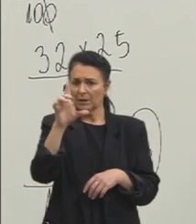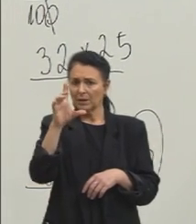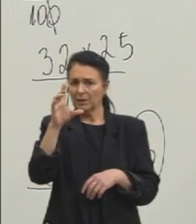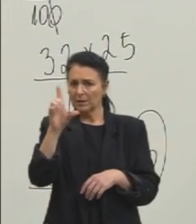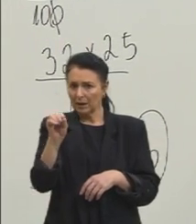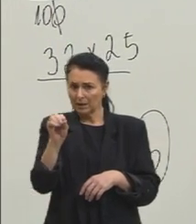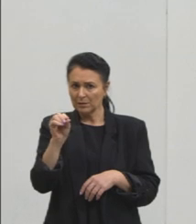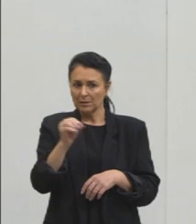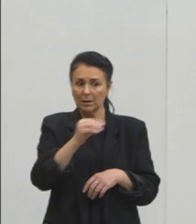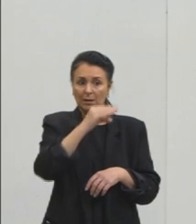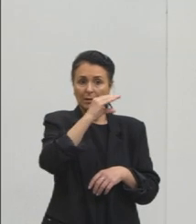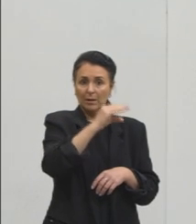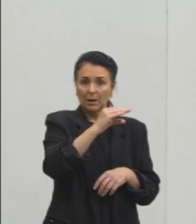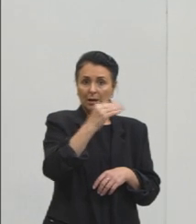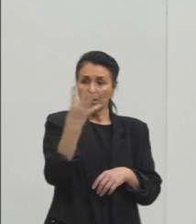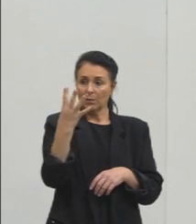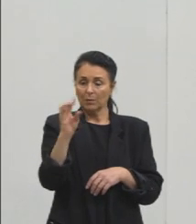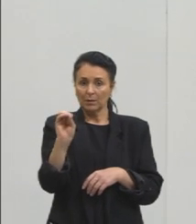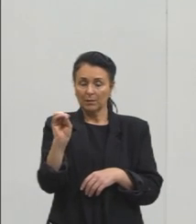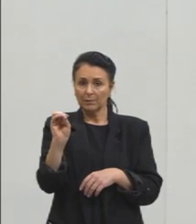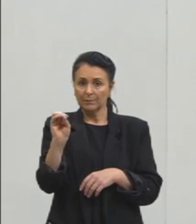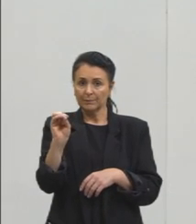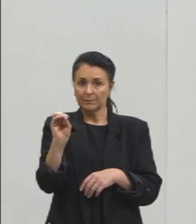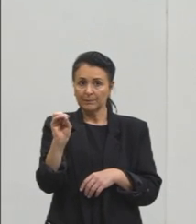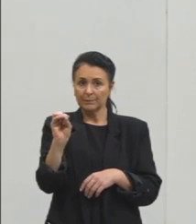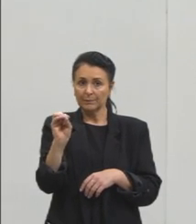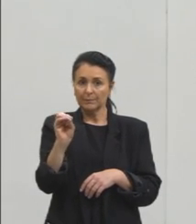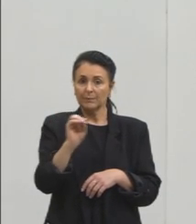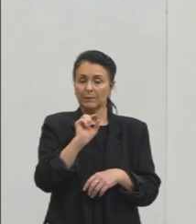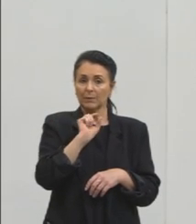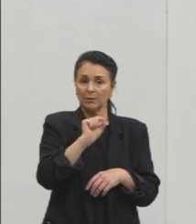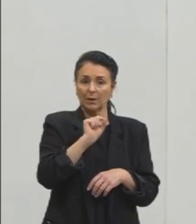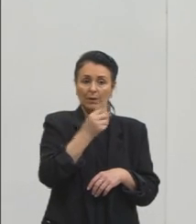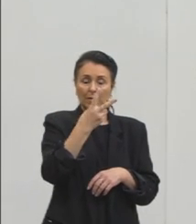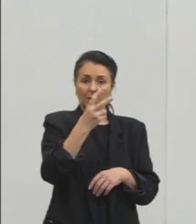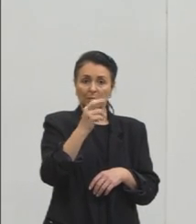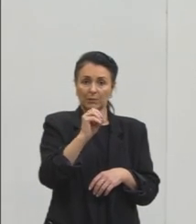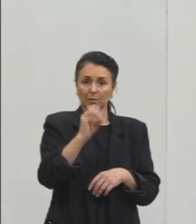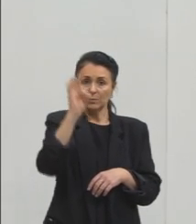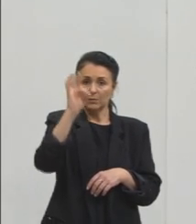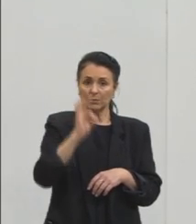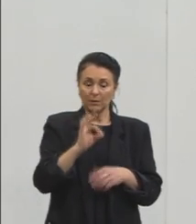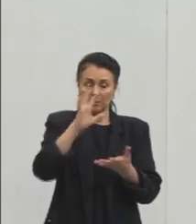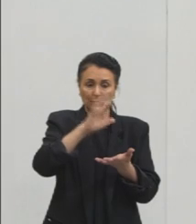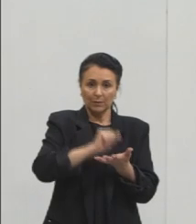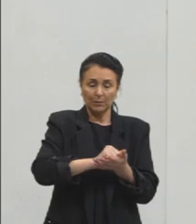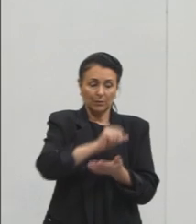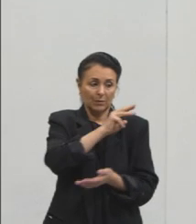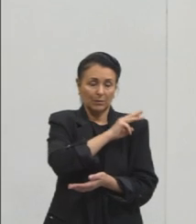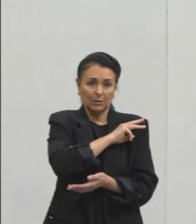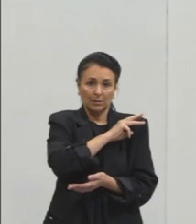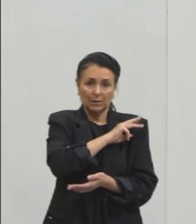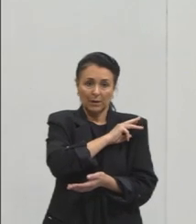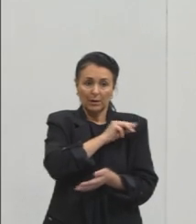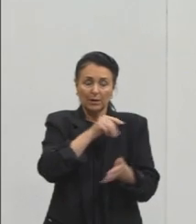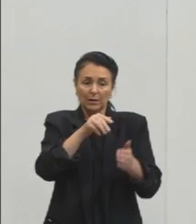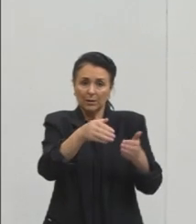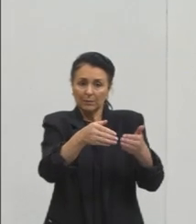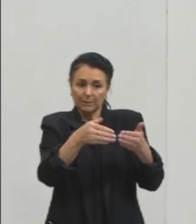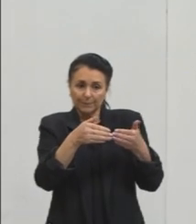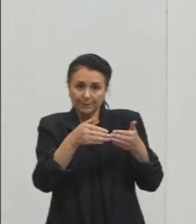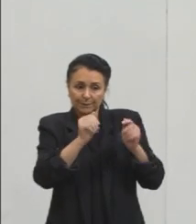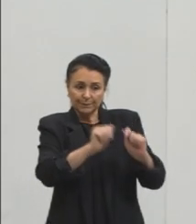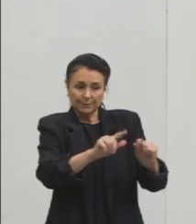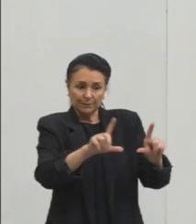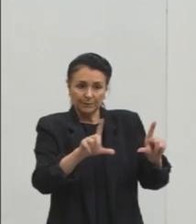é 40 estou me referindo então Aqueles e vinte por cento matricular na terceira série que o enunciado nos diz que